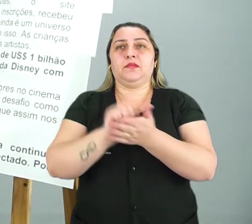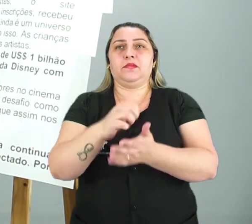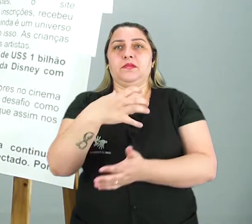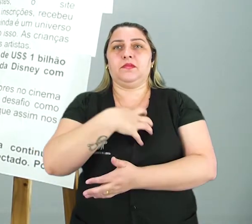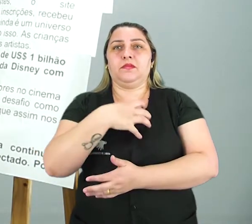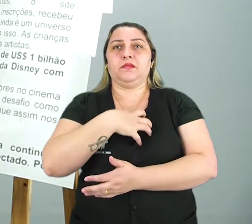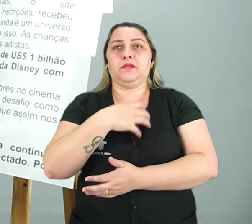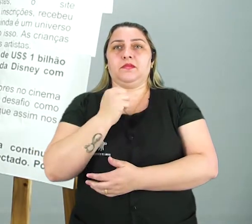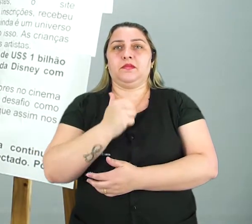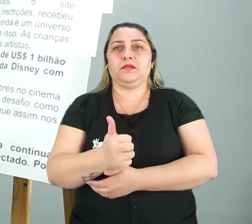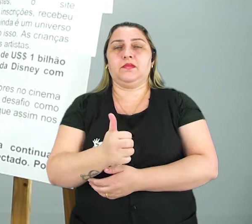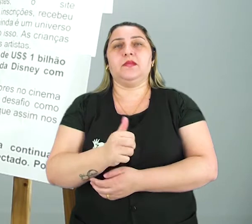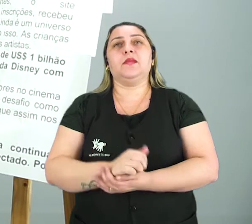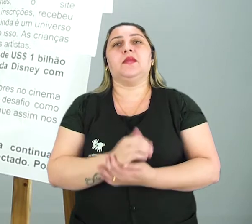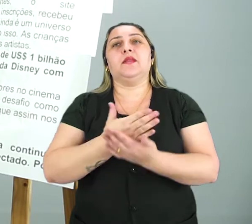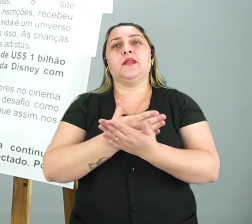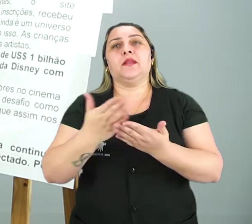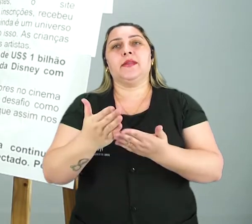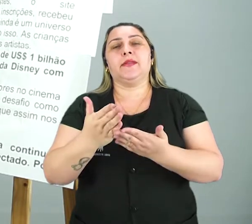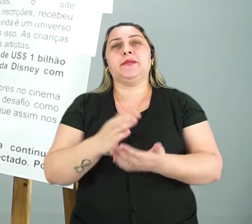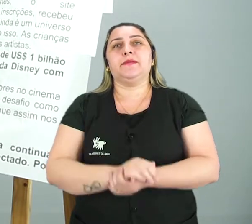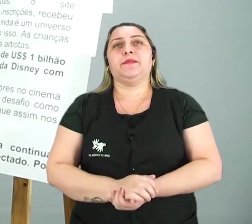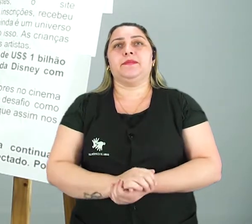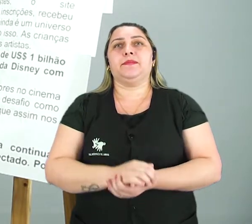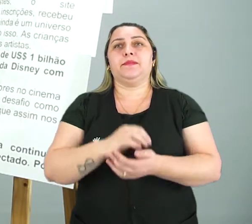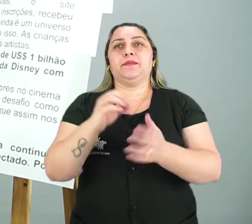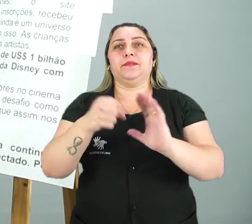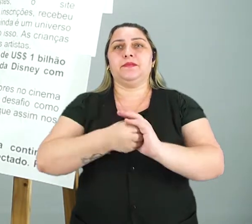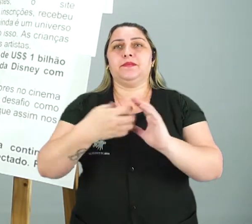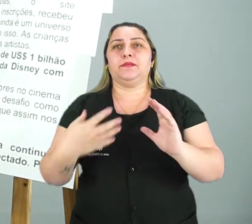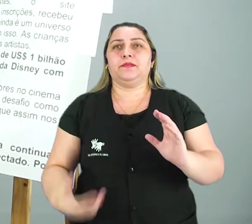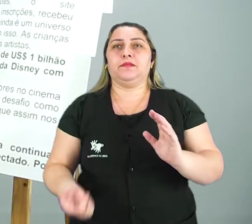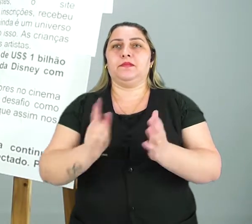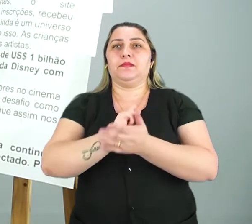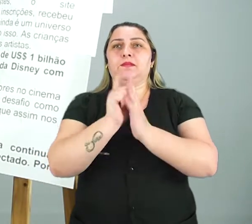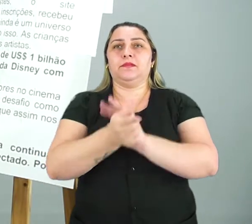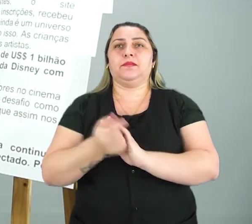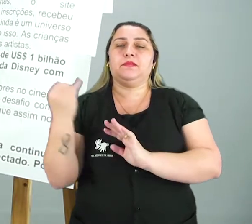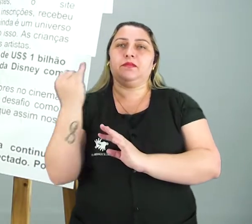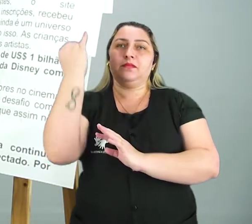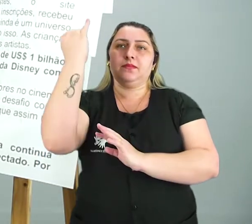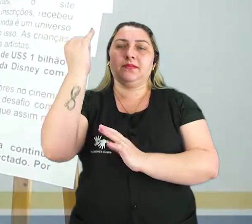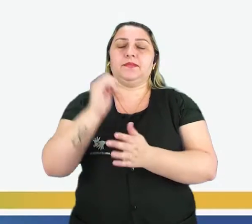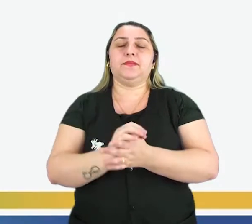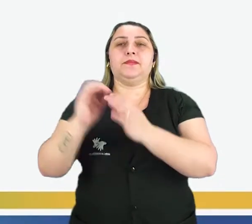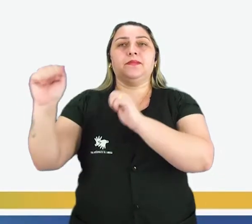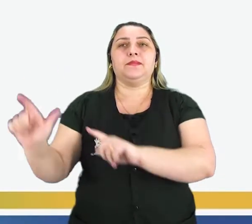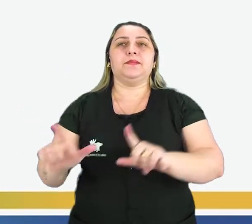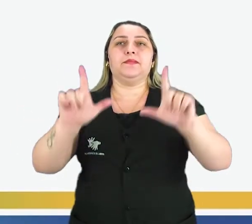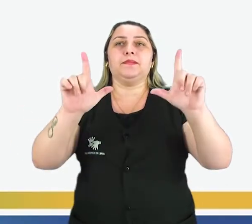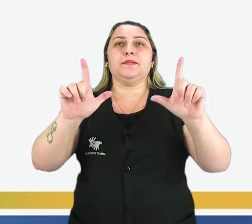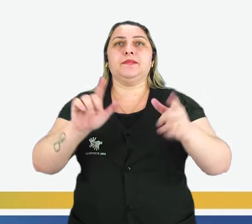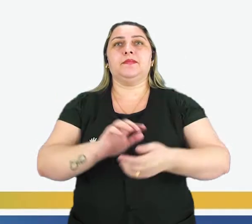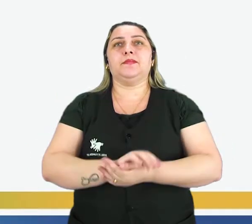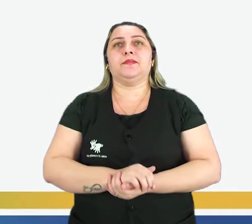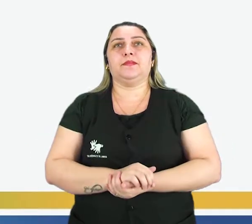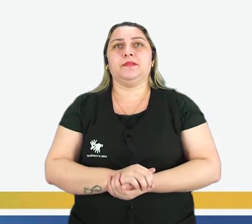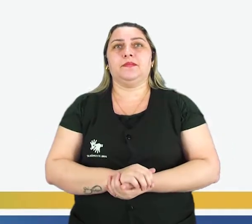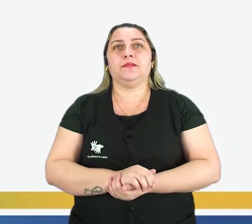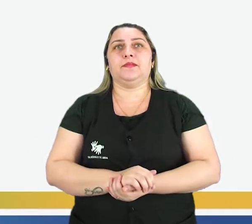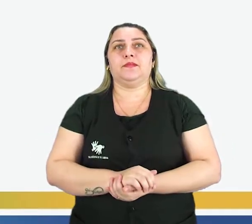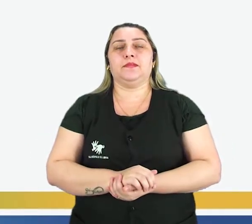bom? Vamos começar vendo as características desse gênero tão importante. Acompanha comigo aí, Nathalie.